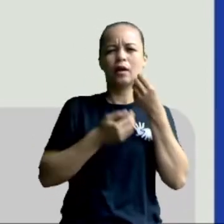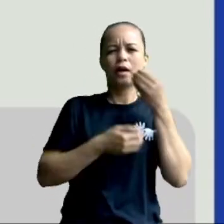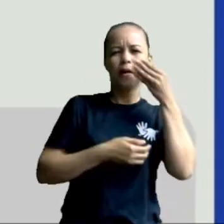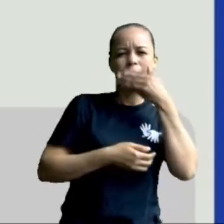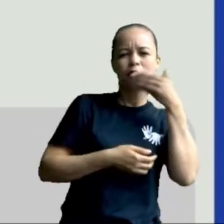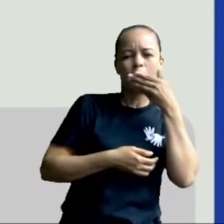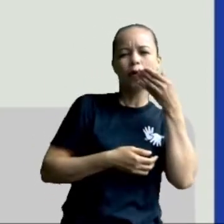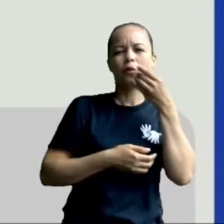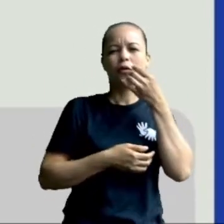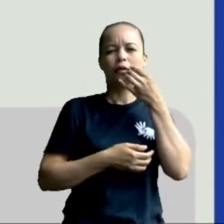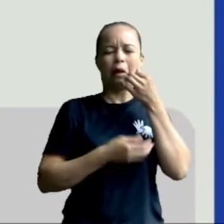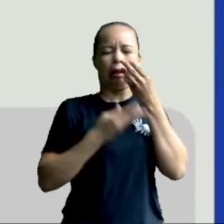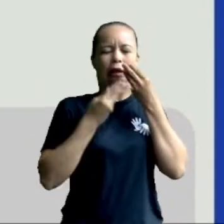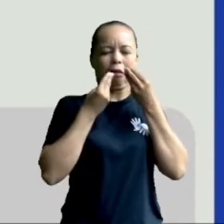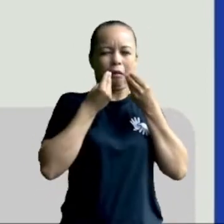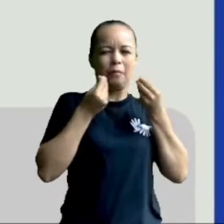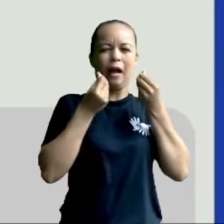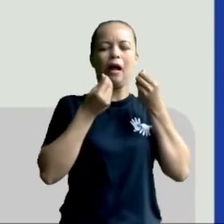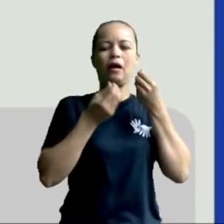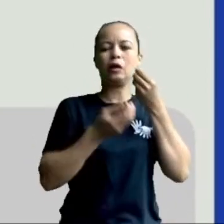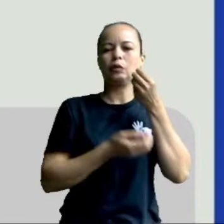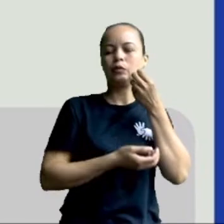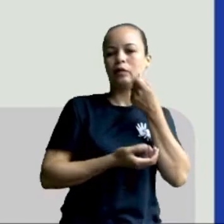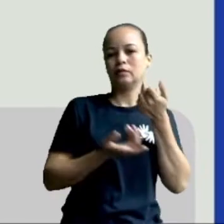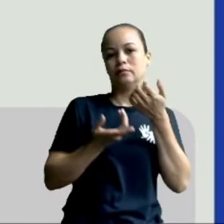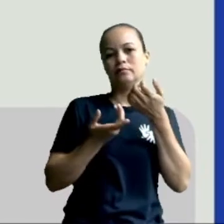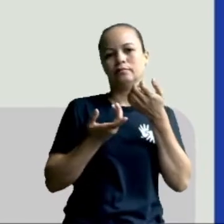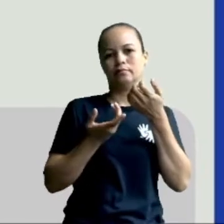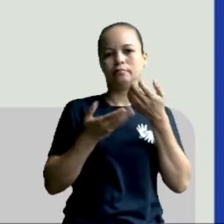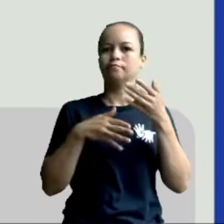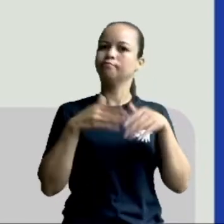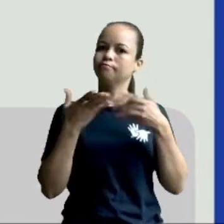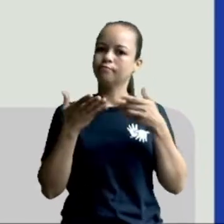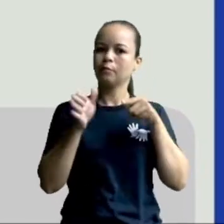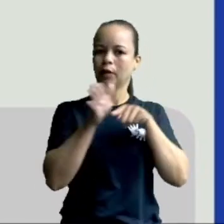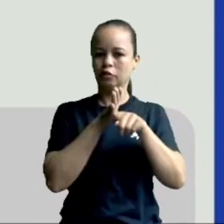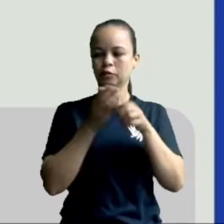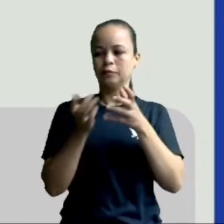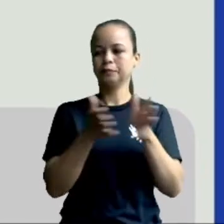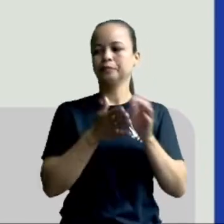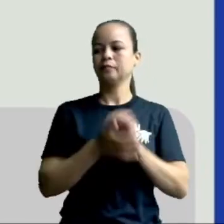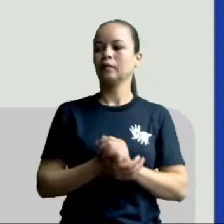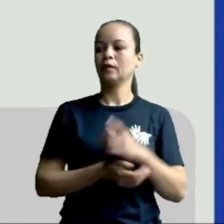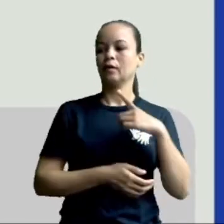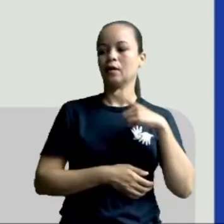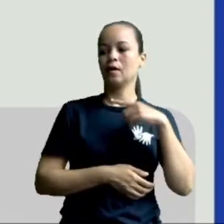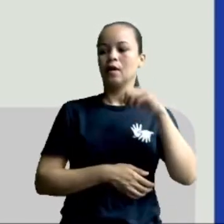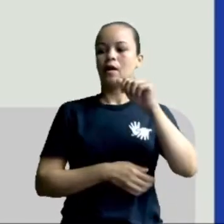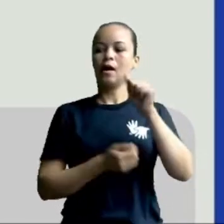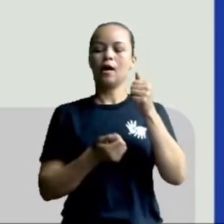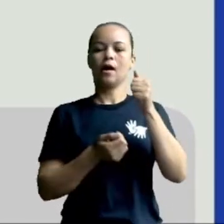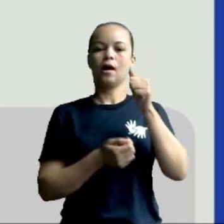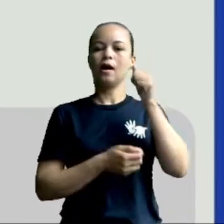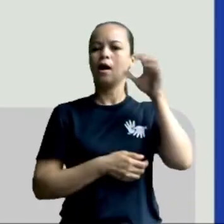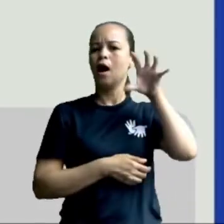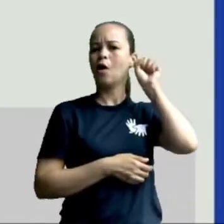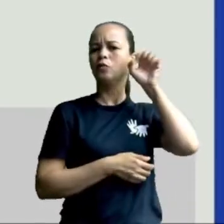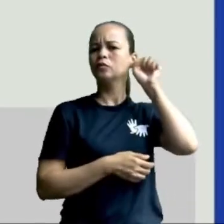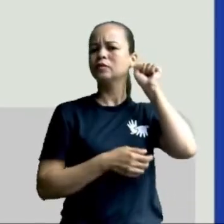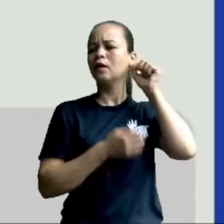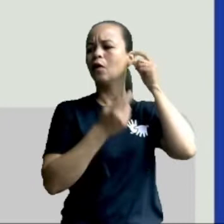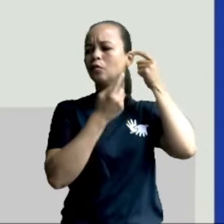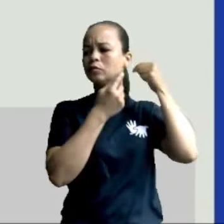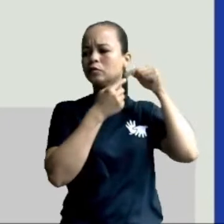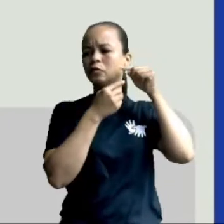doce. E aí eu não podia também deixar de falar aqui, ó, da audição. Aí a gente tem ali, ó, o pavilhão, o canal auditivo, o tímpano, os